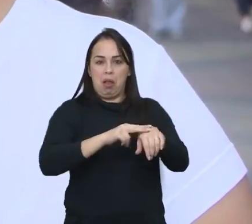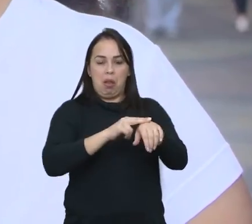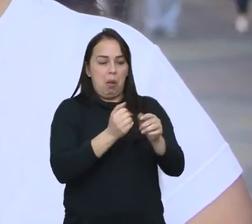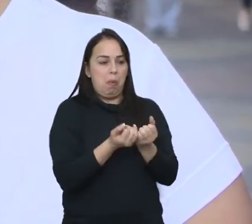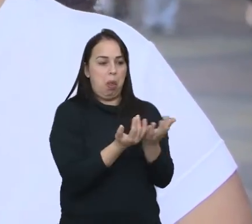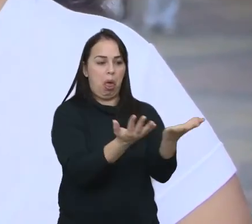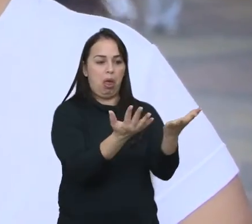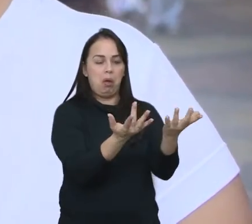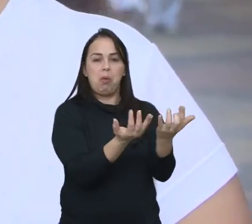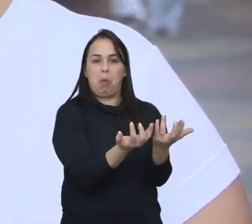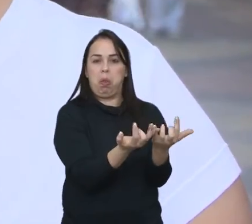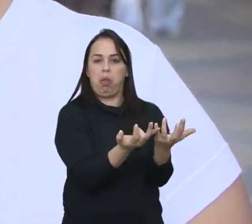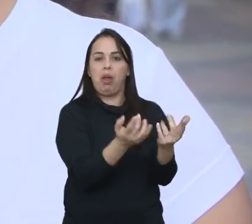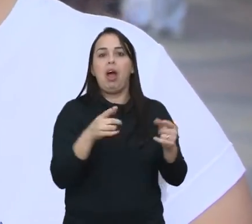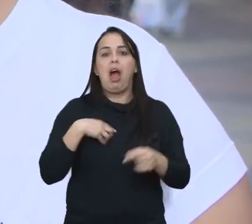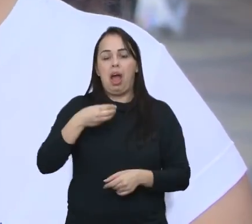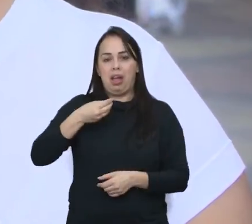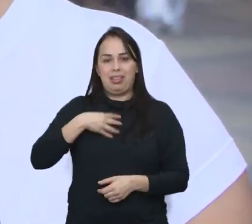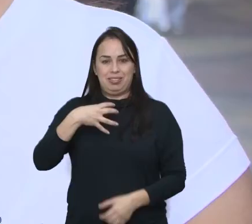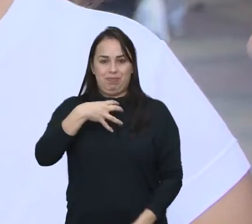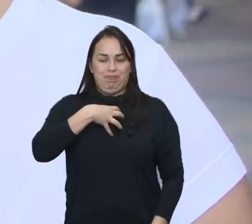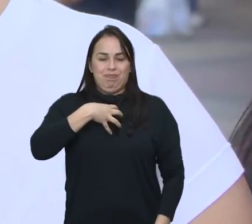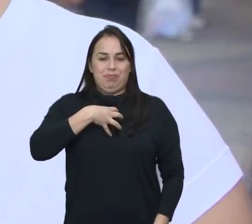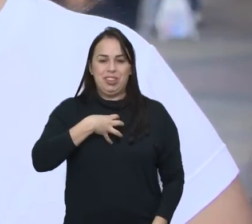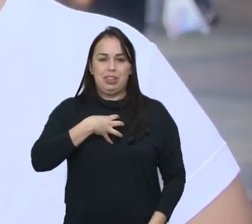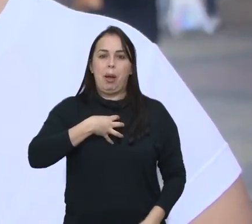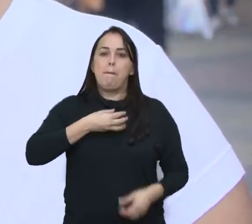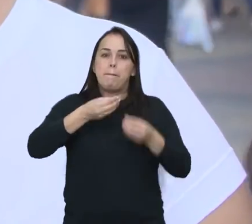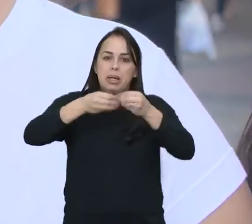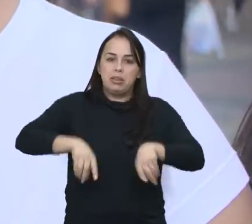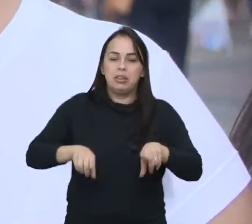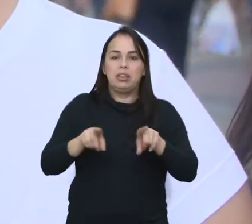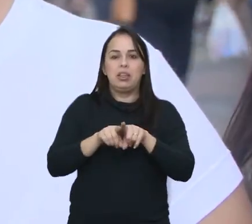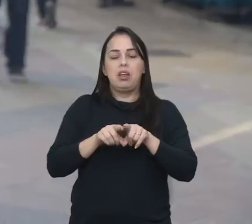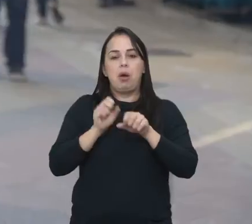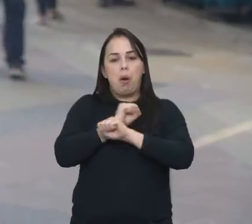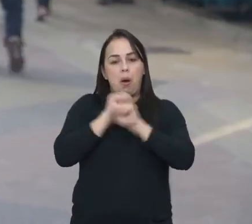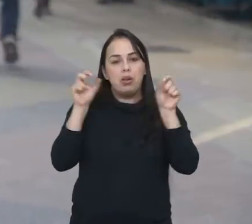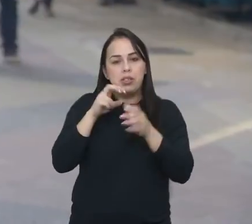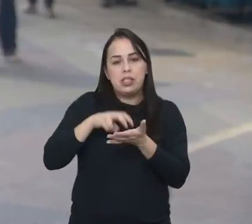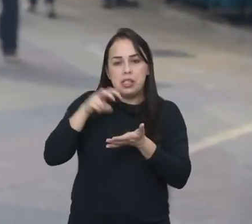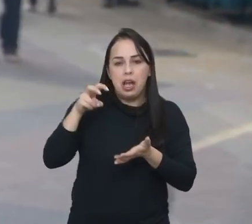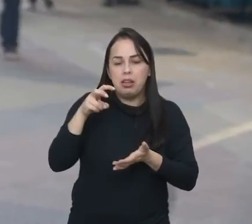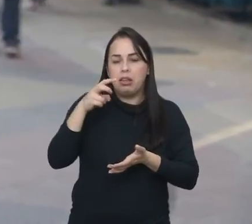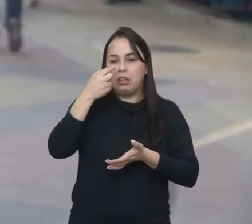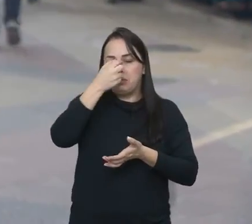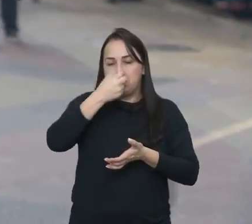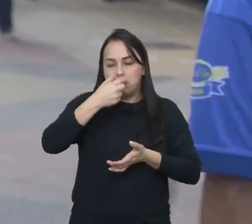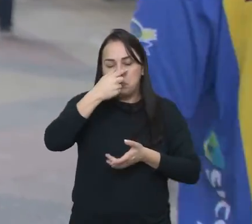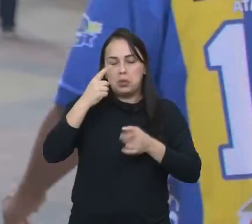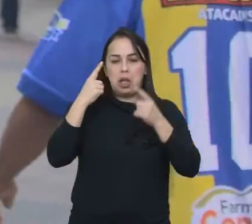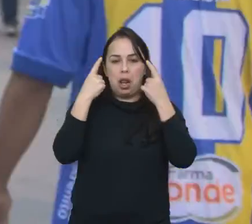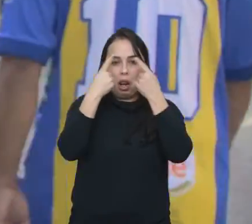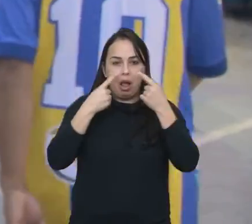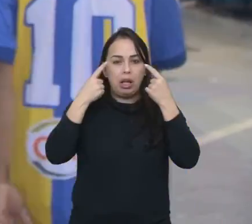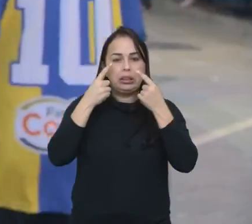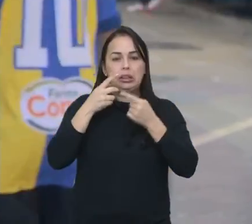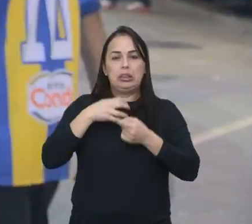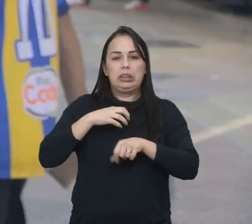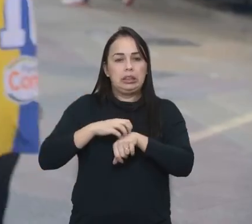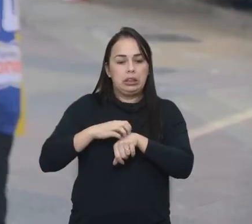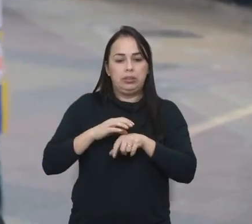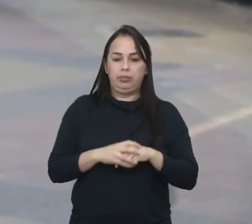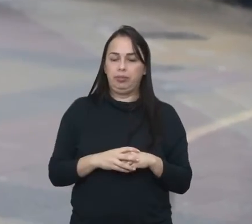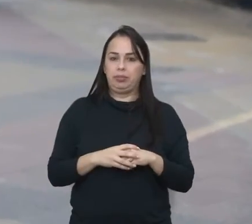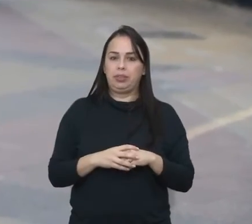moro também tem muita assim queimada, sabe? Nossa, daí prejudica muito mesmo. Como eu acordo muito cedo, tenho muita irritação nos olhos,